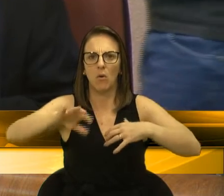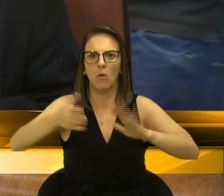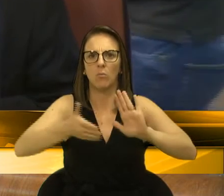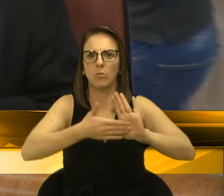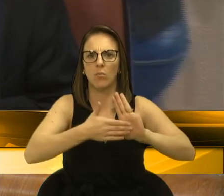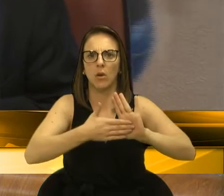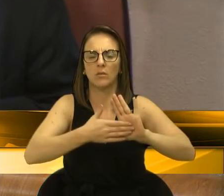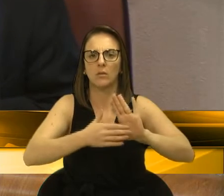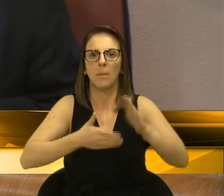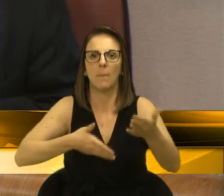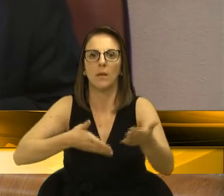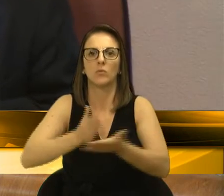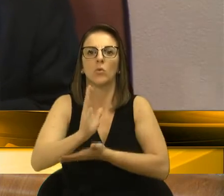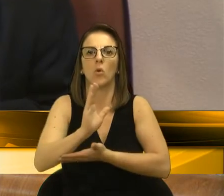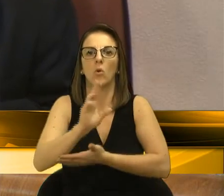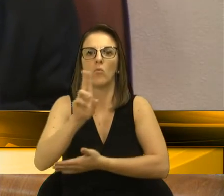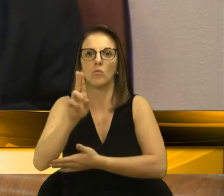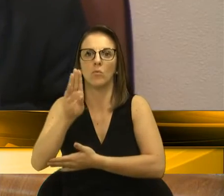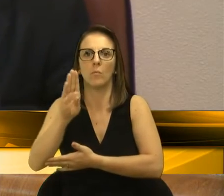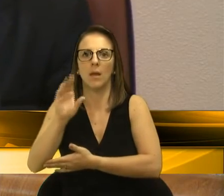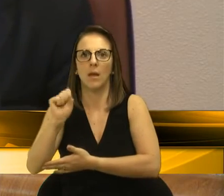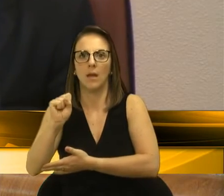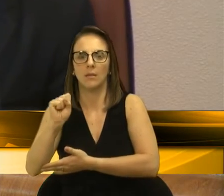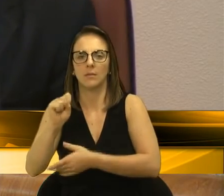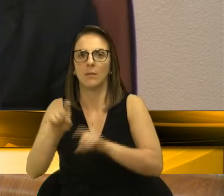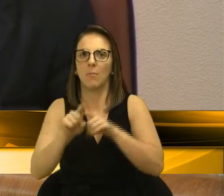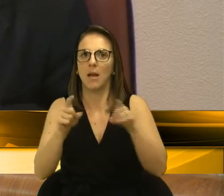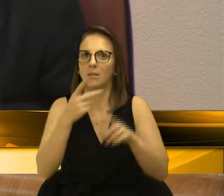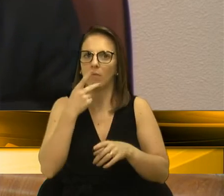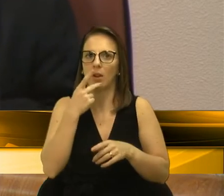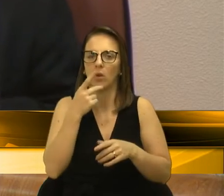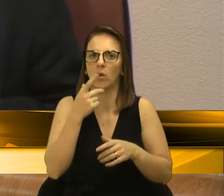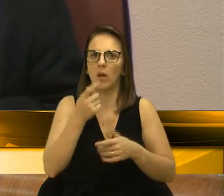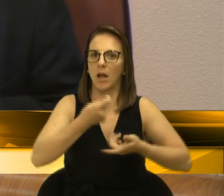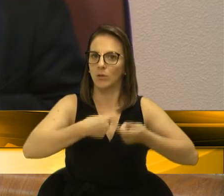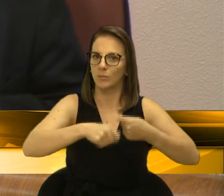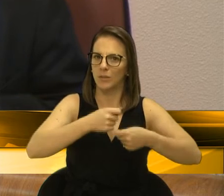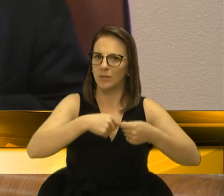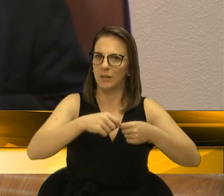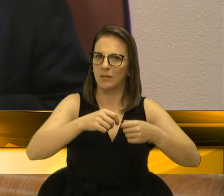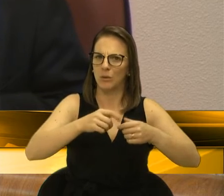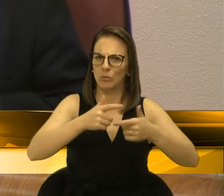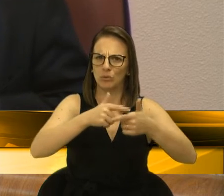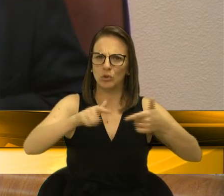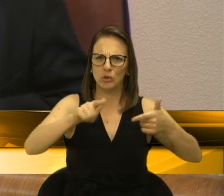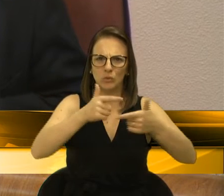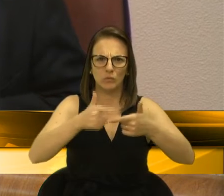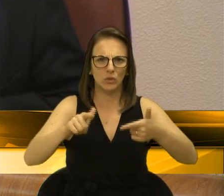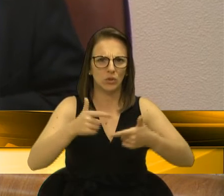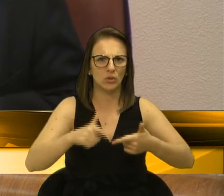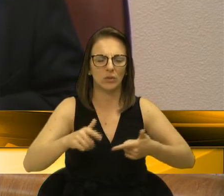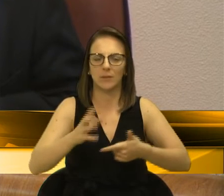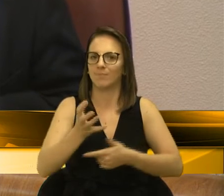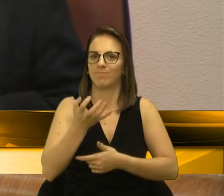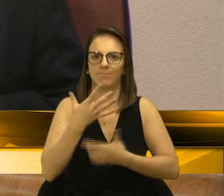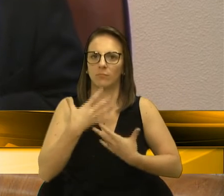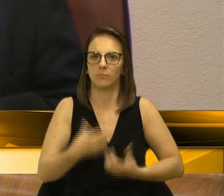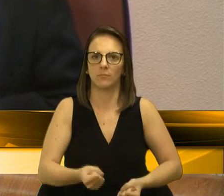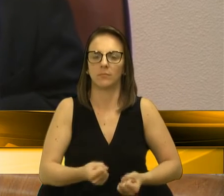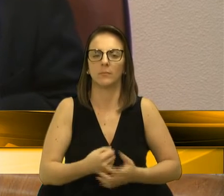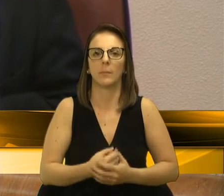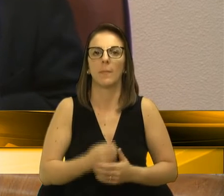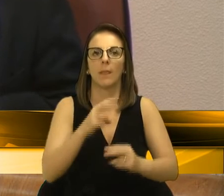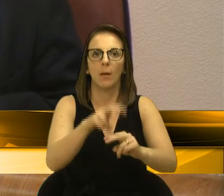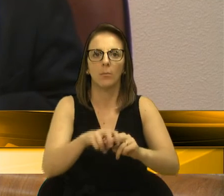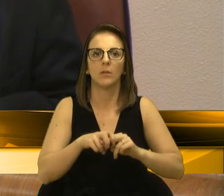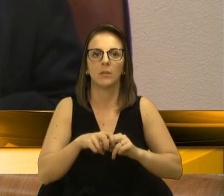UBS, mas rejeitando a proposta da gestão compartilhada. Ou seja, está mais do que comprovado